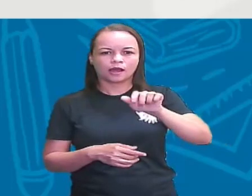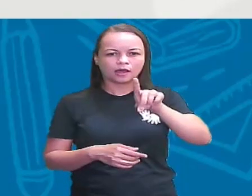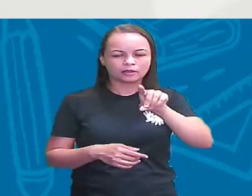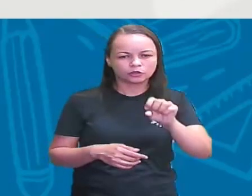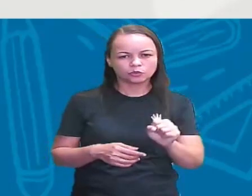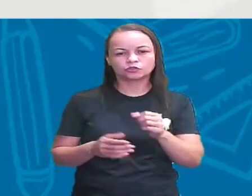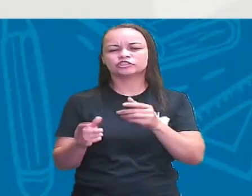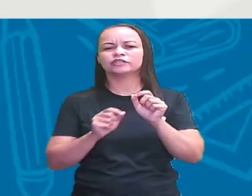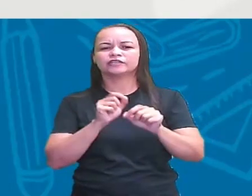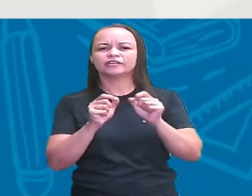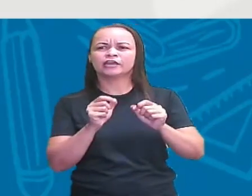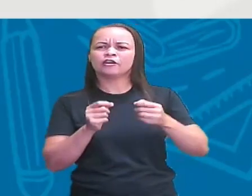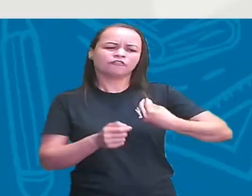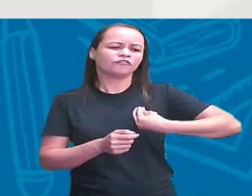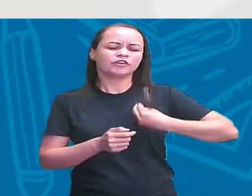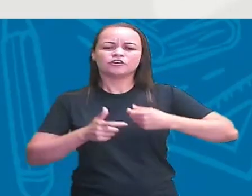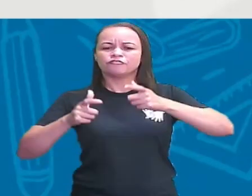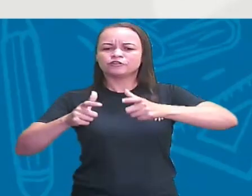quo, né, ou seja,